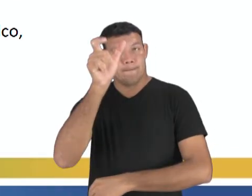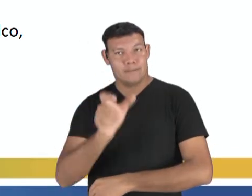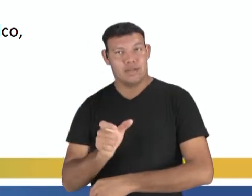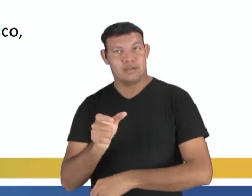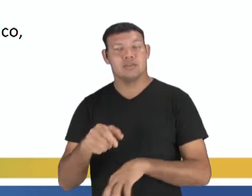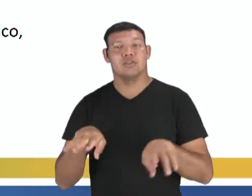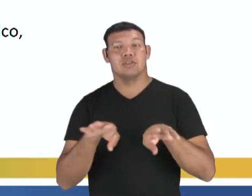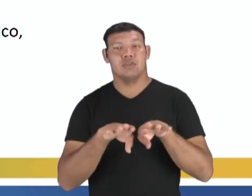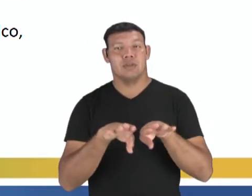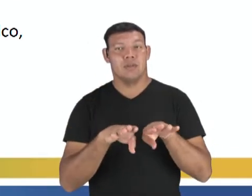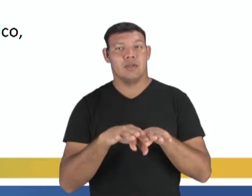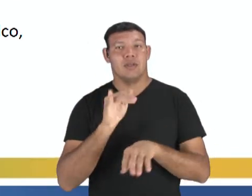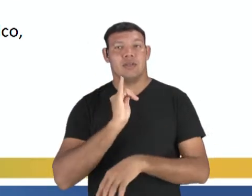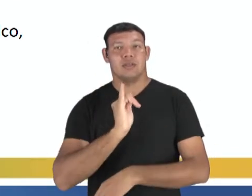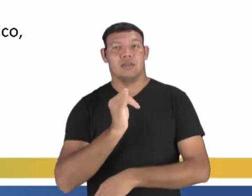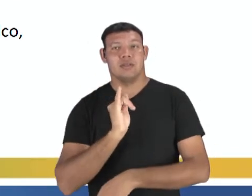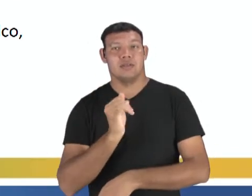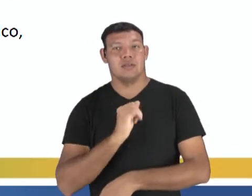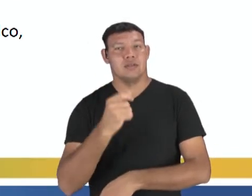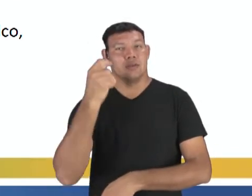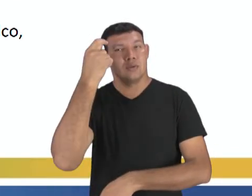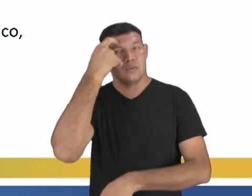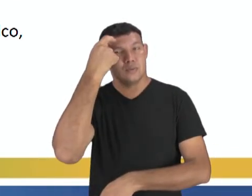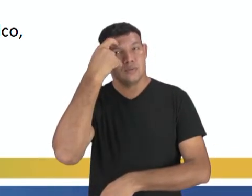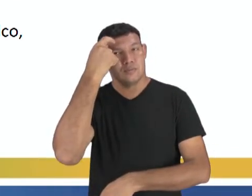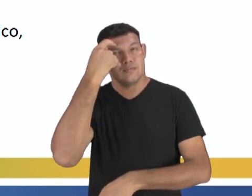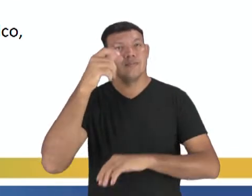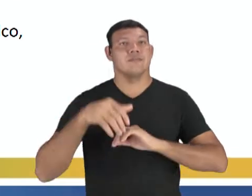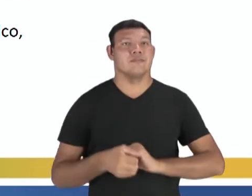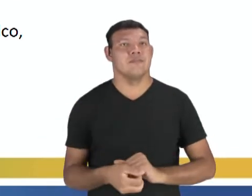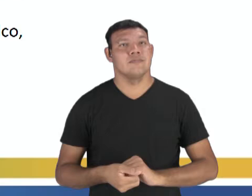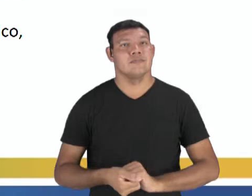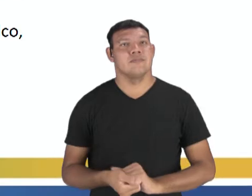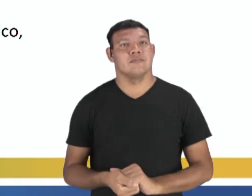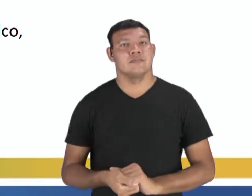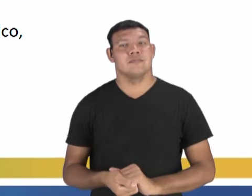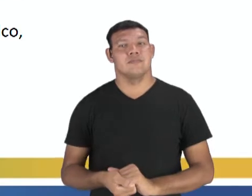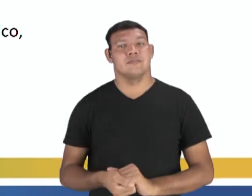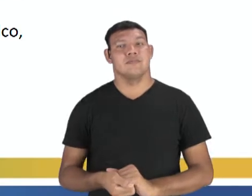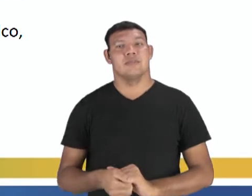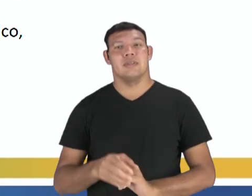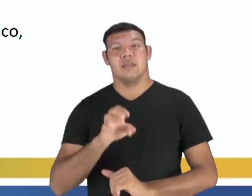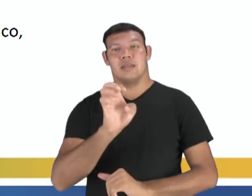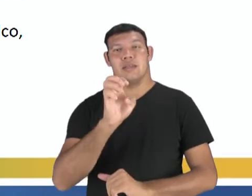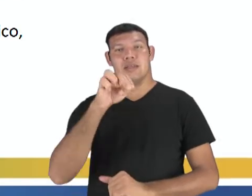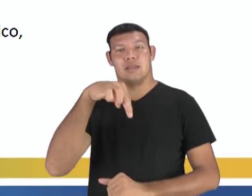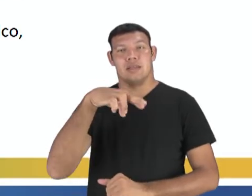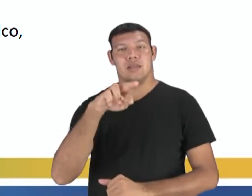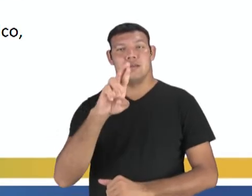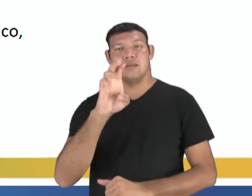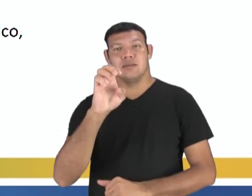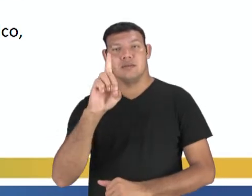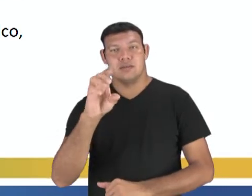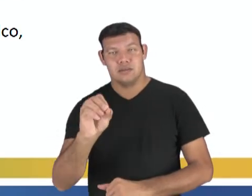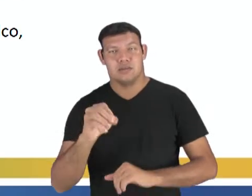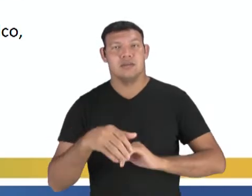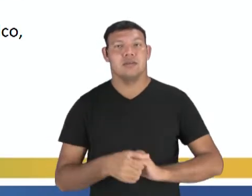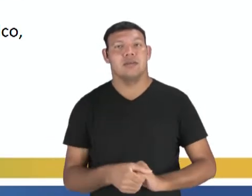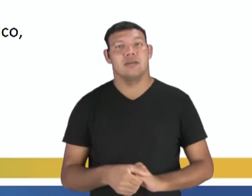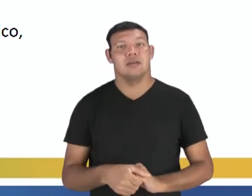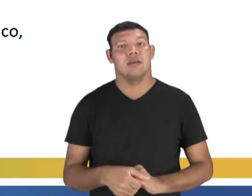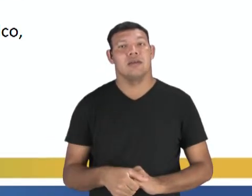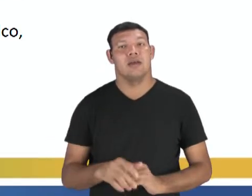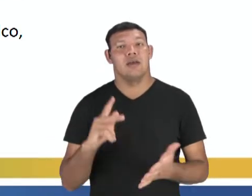onisciente. Enredo, trata-se da estrutura da narrativa, ou seja, a trama em que se desenrolam as ações,